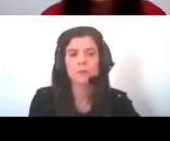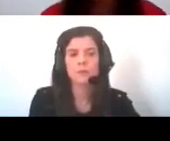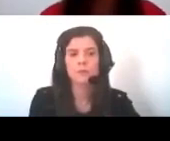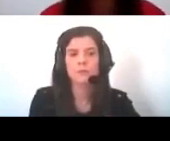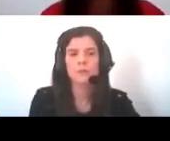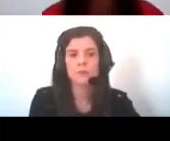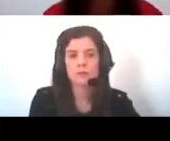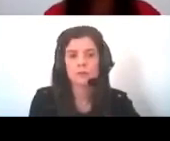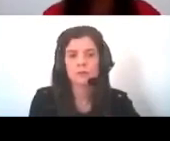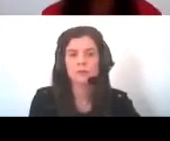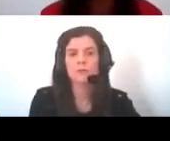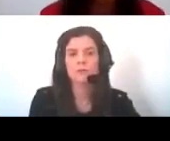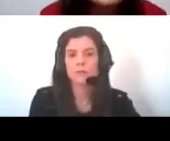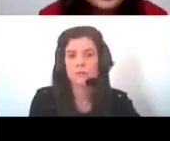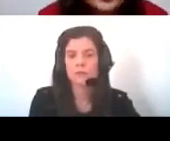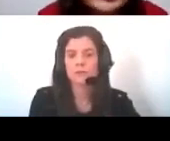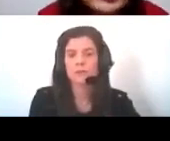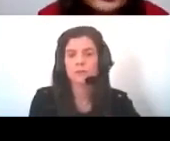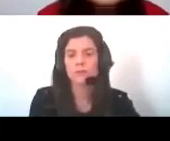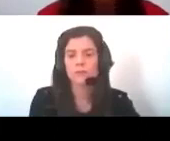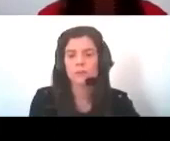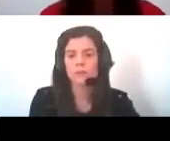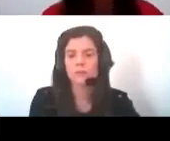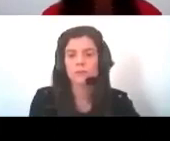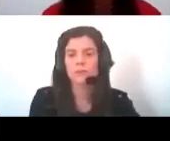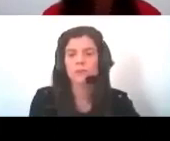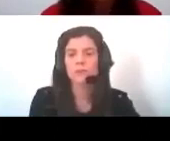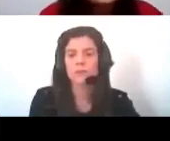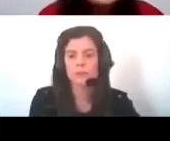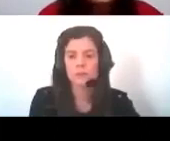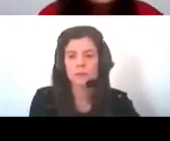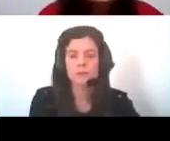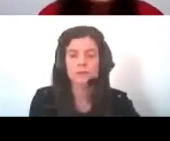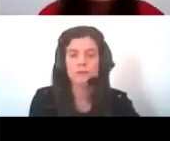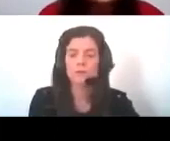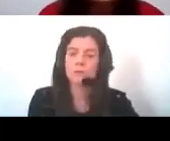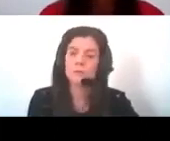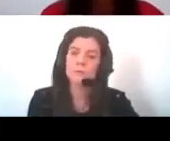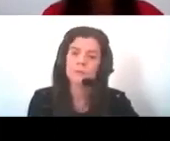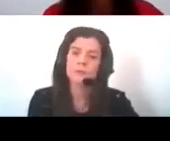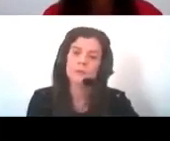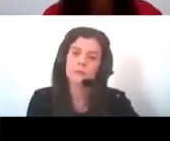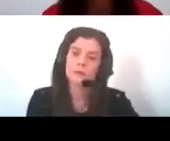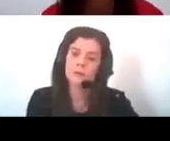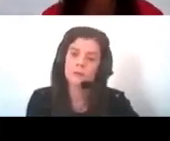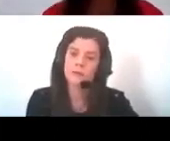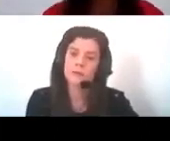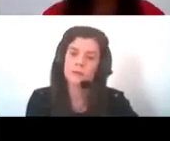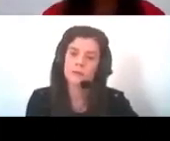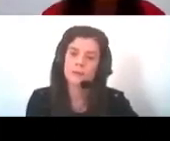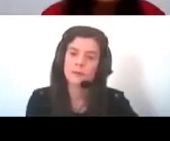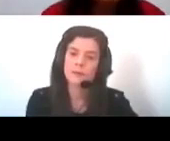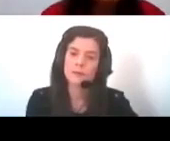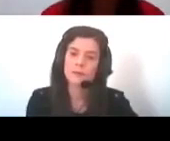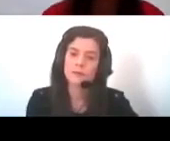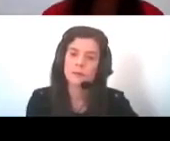ambiente ideal, visando a qualidade de vida da nossa população. Então, qual é a responsabilidade dessa secretaria? Ela faz a